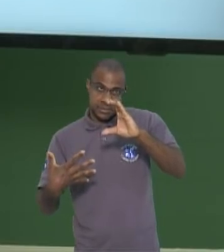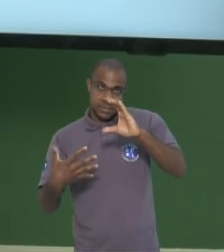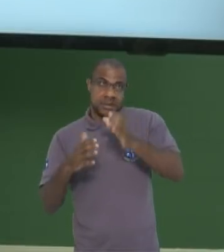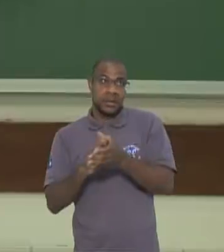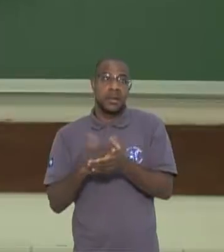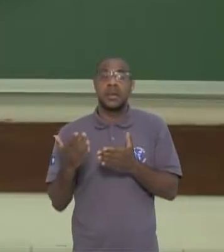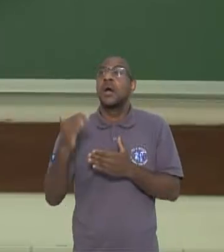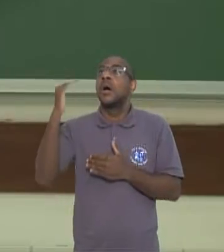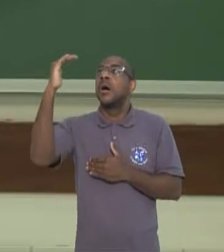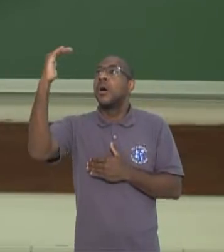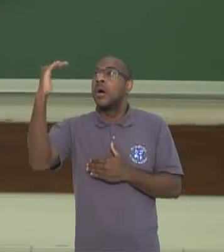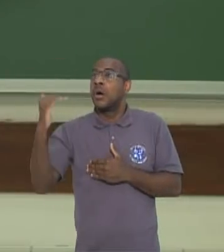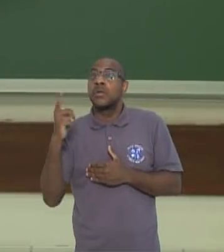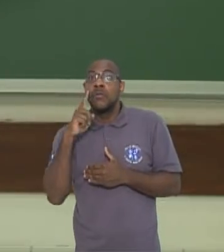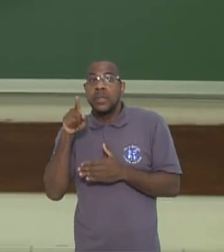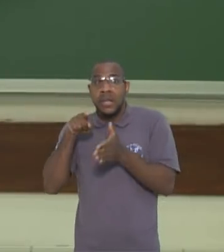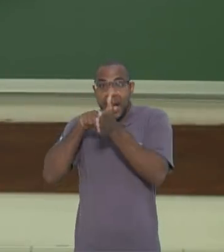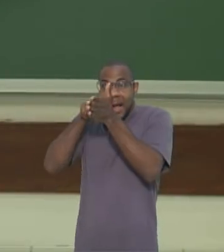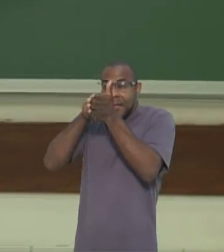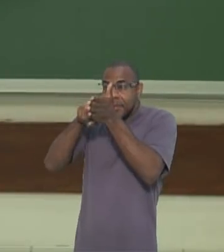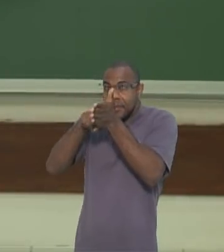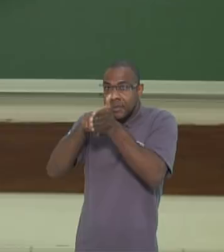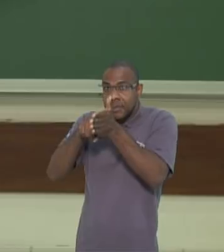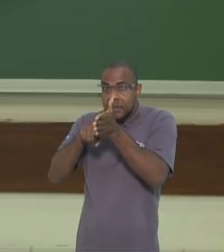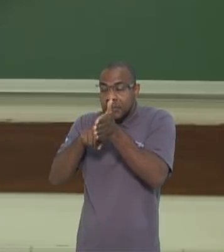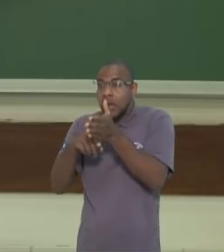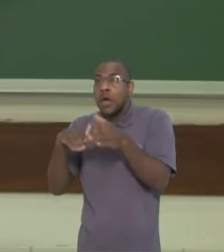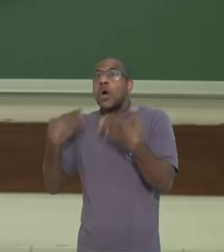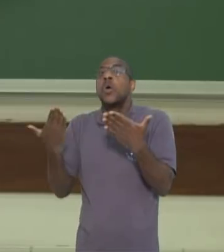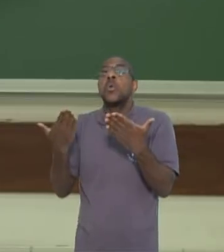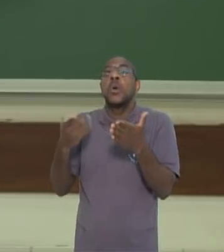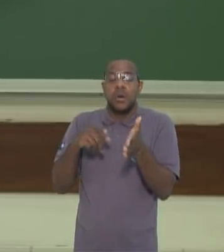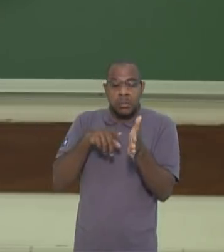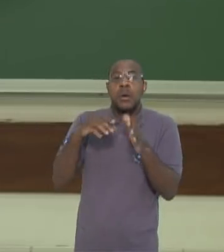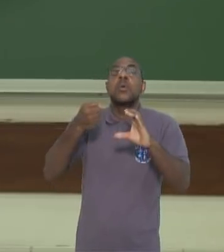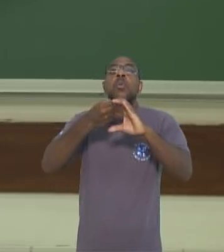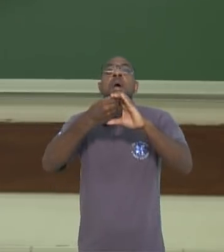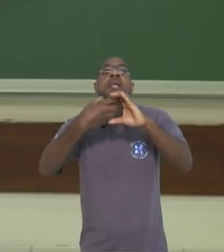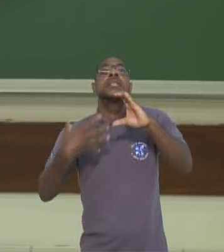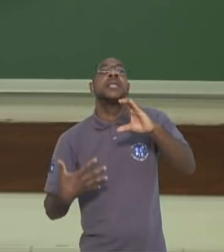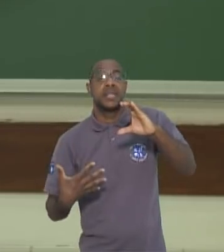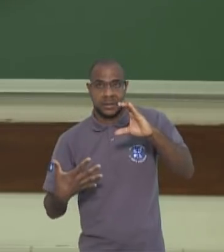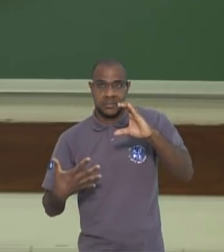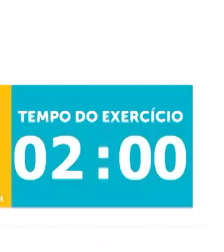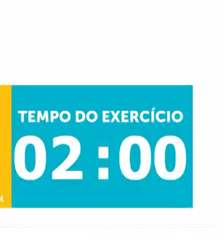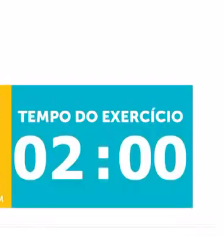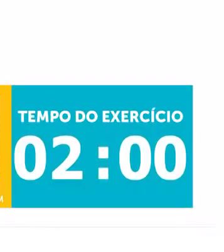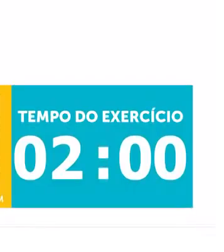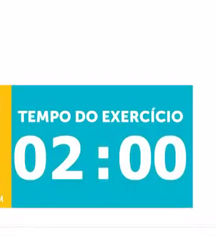eu quero que você analise para mim aqui o cariótipo e veja para mim quais são as características, qual que é a alternativa